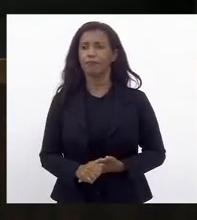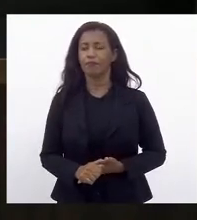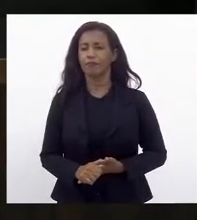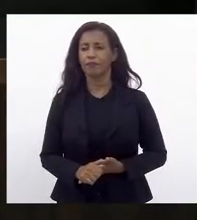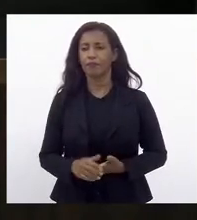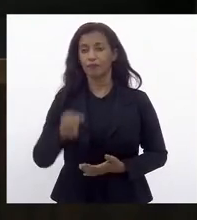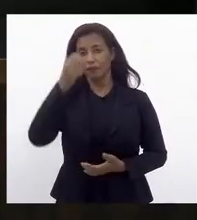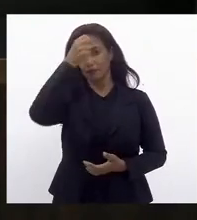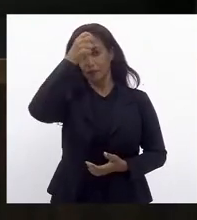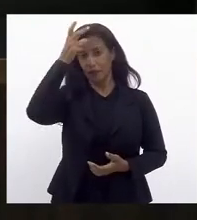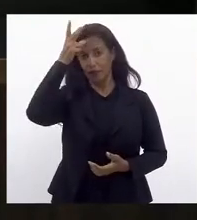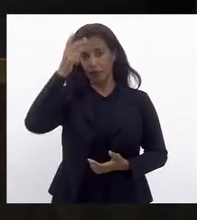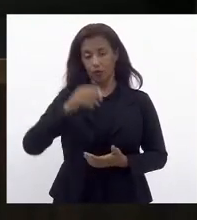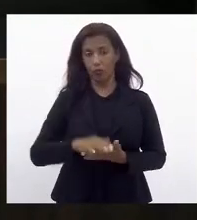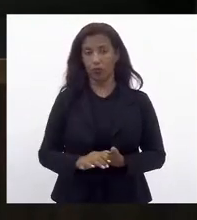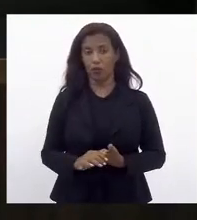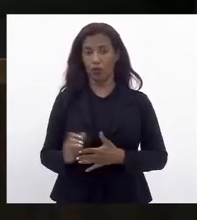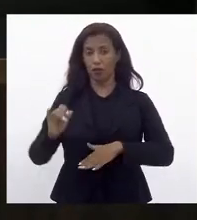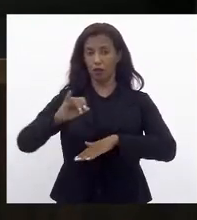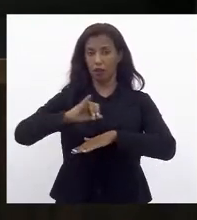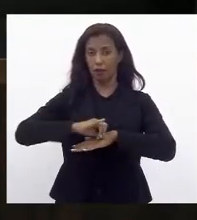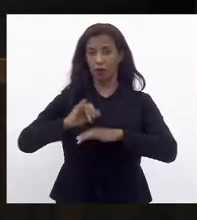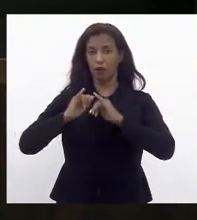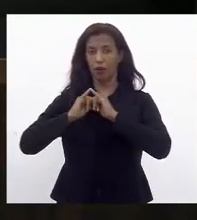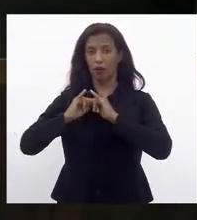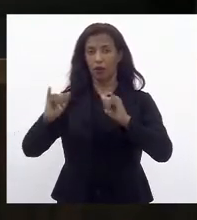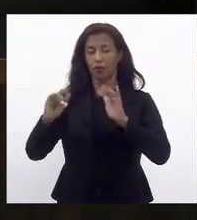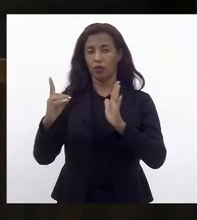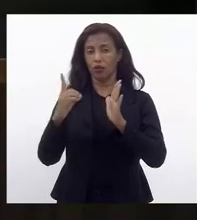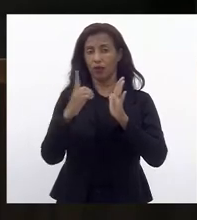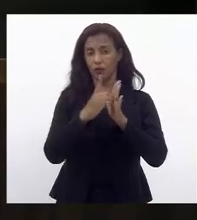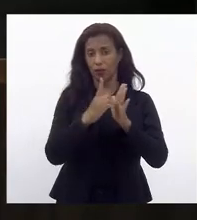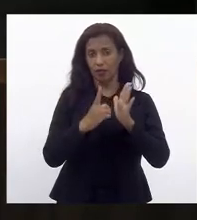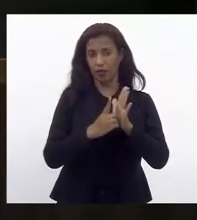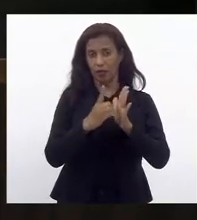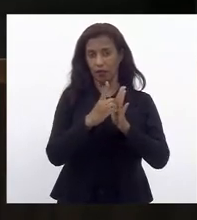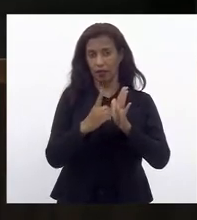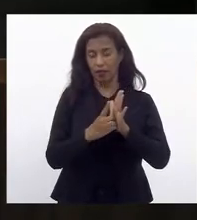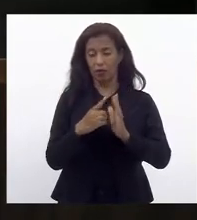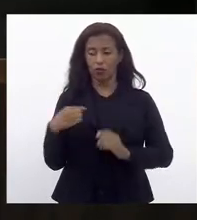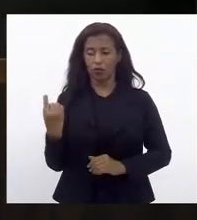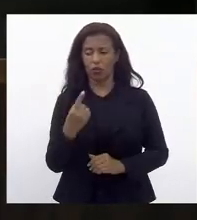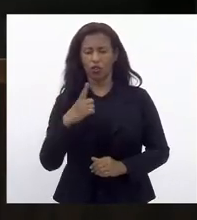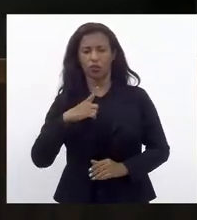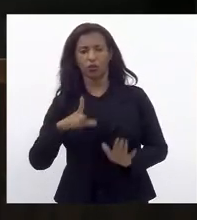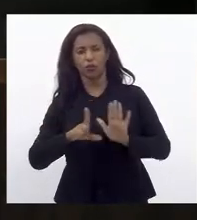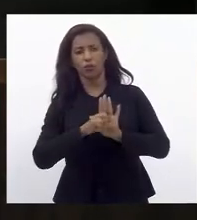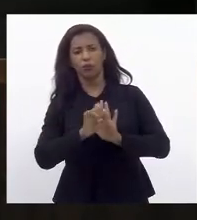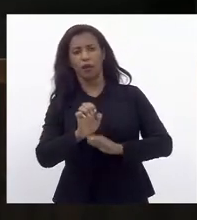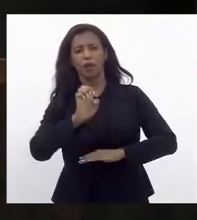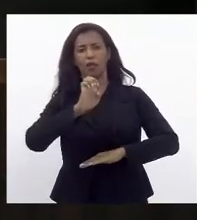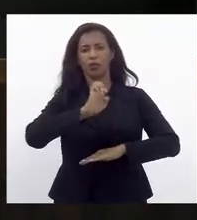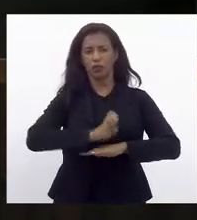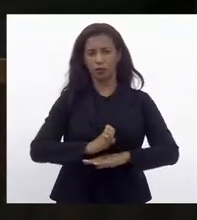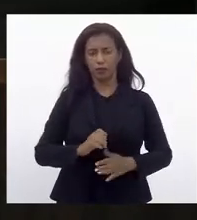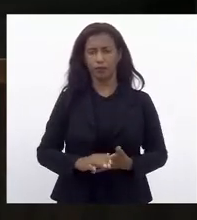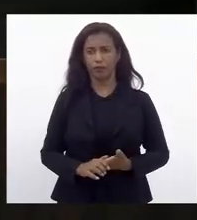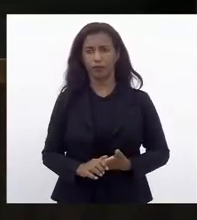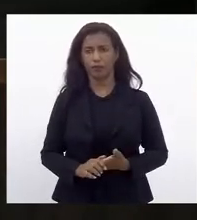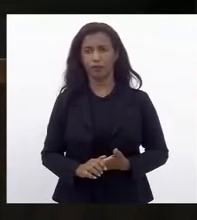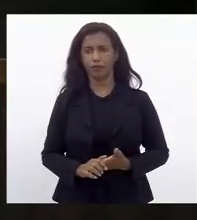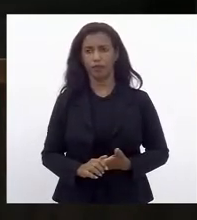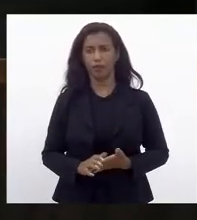A Prefeitura Municipal da capital anunciou que ia fazer um decreto, mas tínhamos aqui uma lei estadual, que era